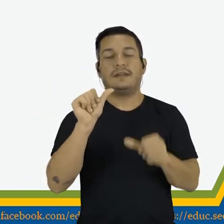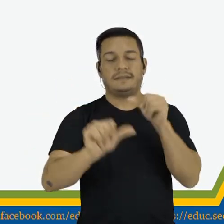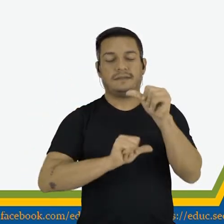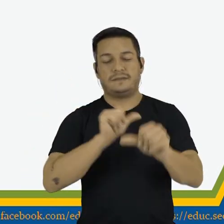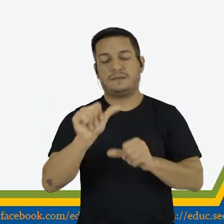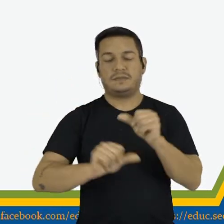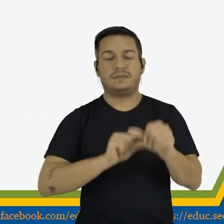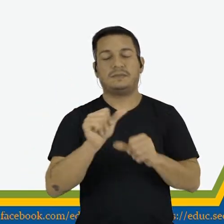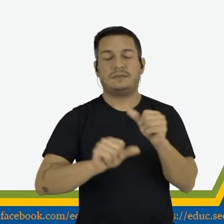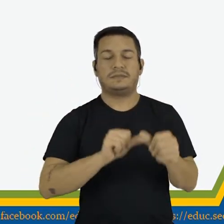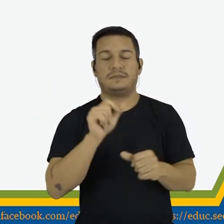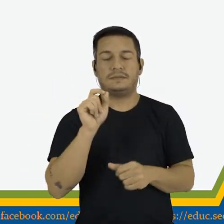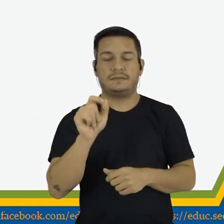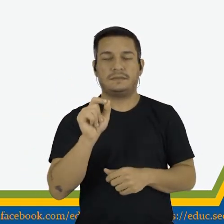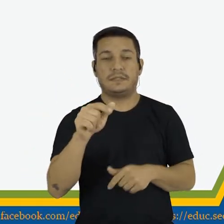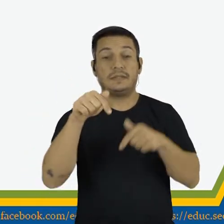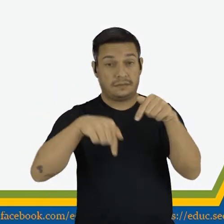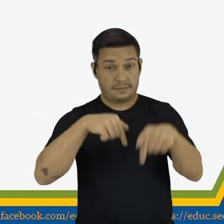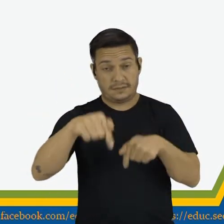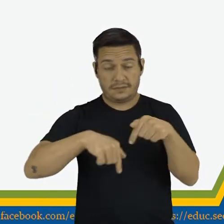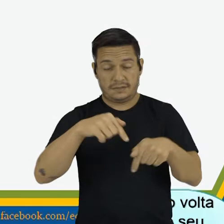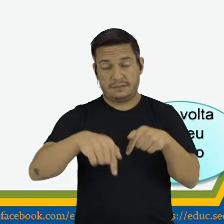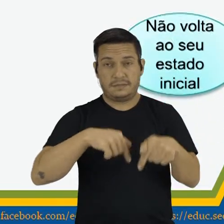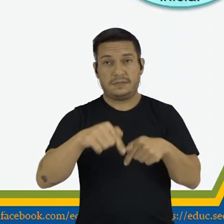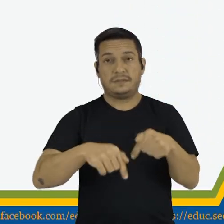transformações, elas são transformações químicas,